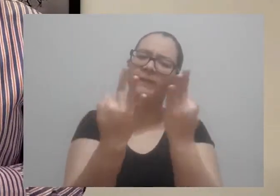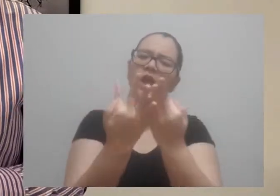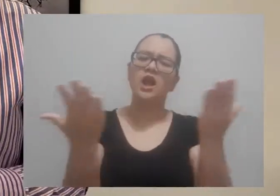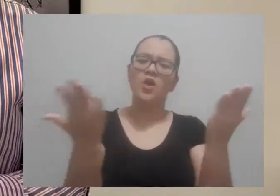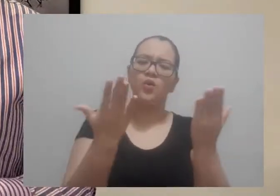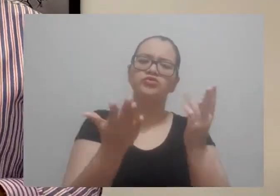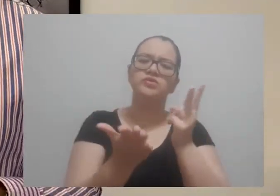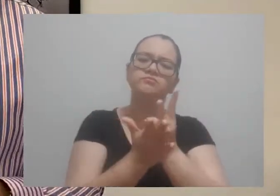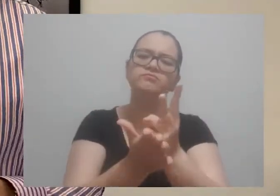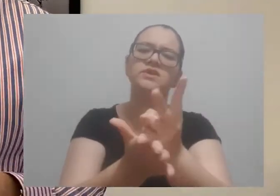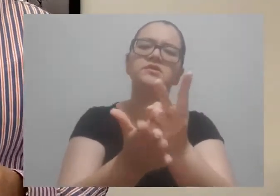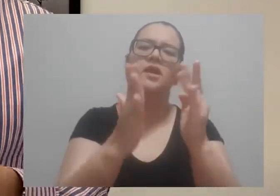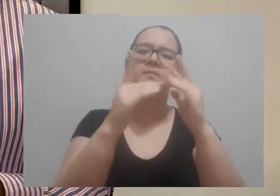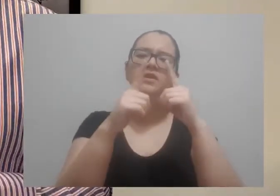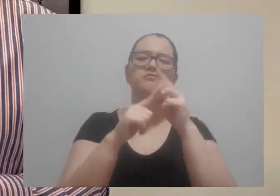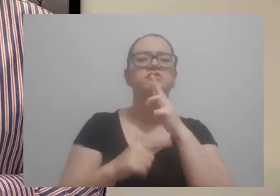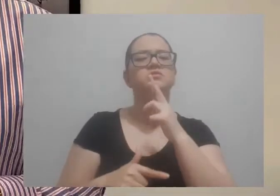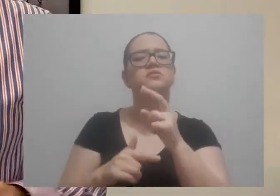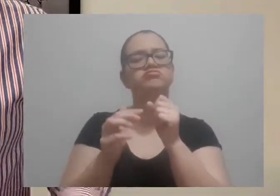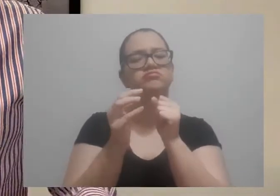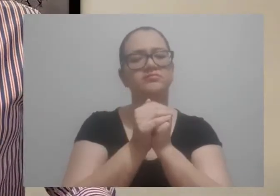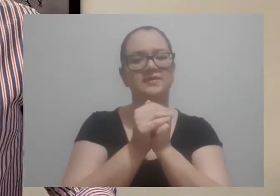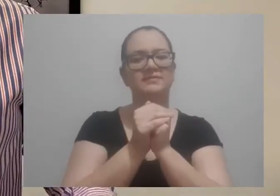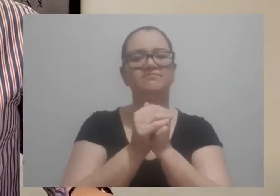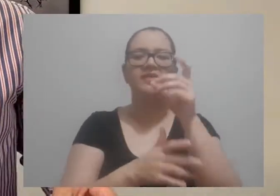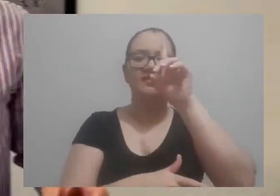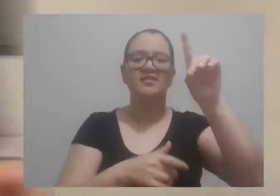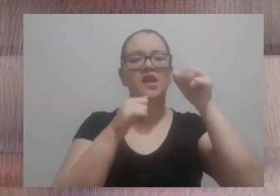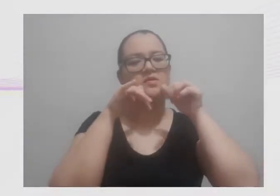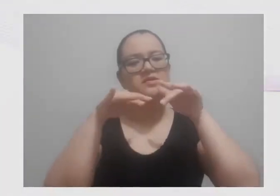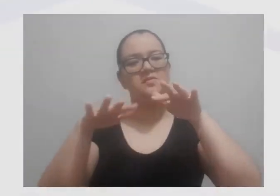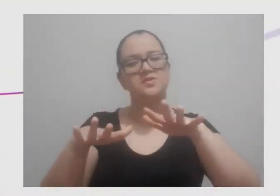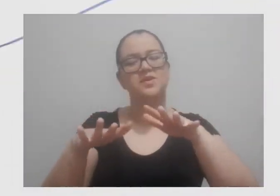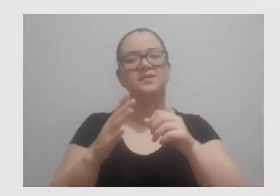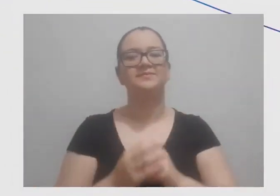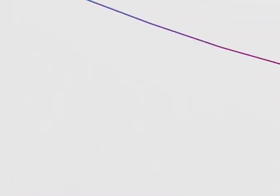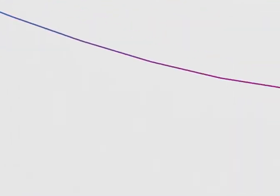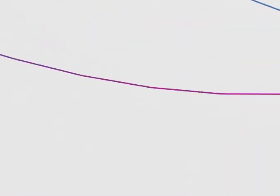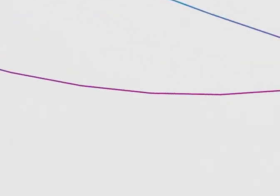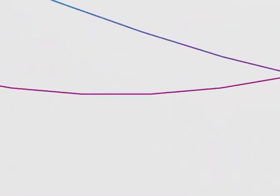Amém e amém. Que Deus nos abençoe em Cristo Jesus.